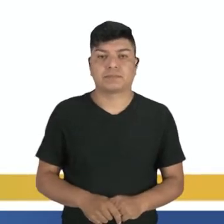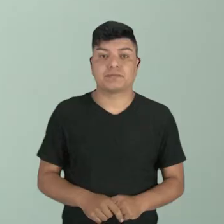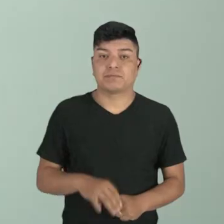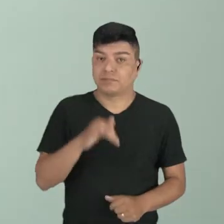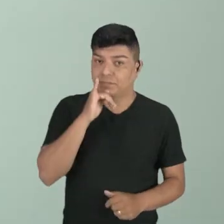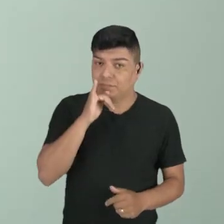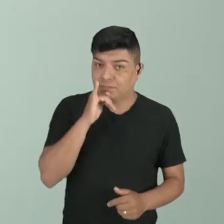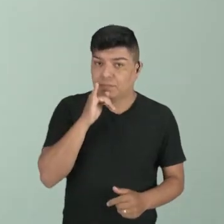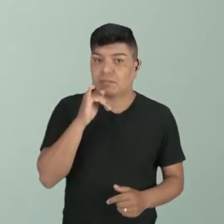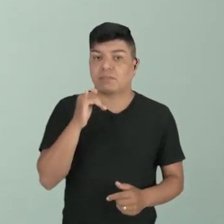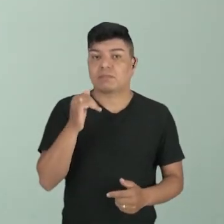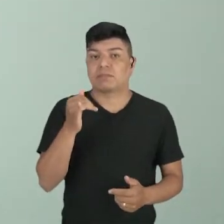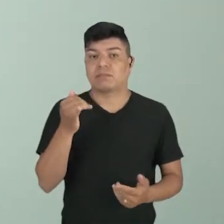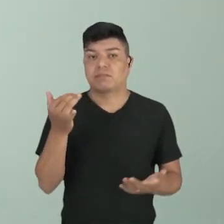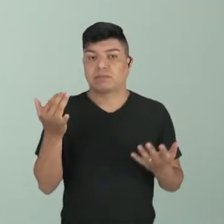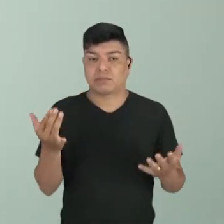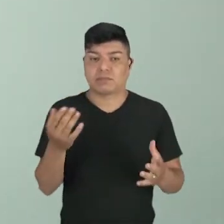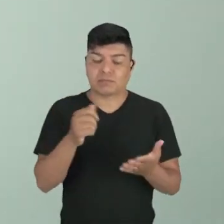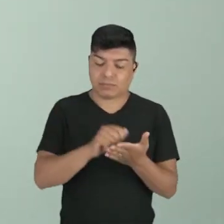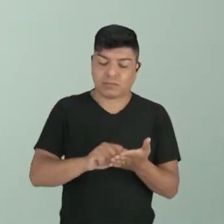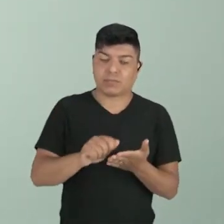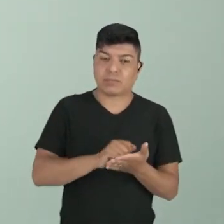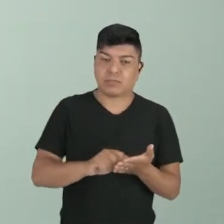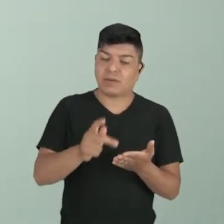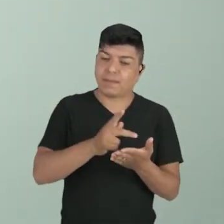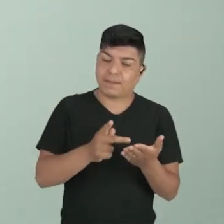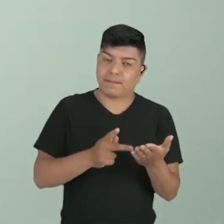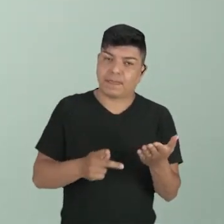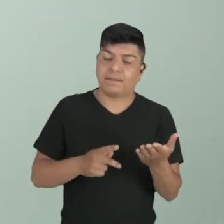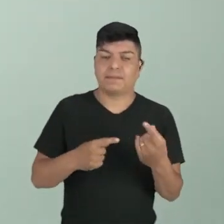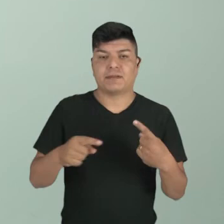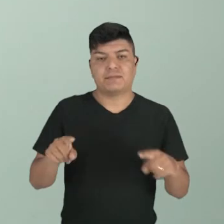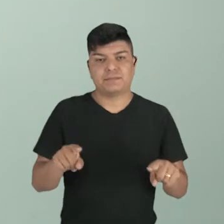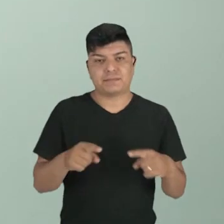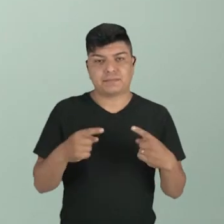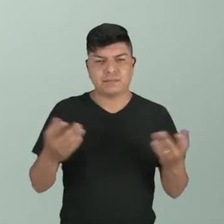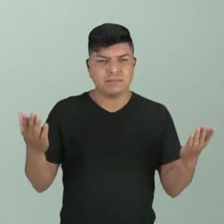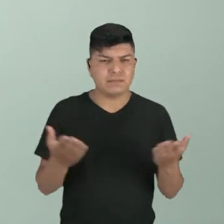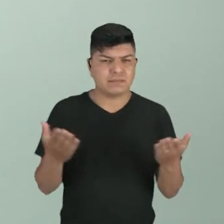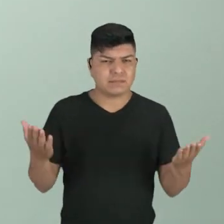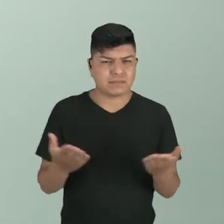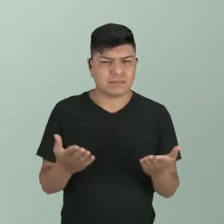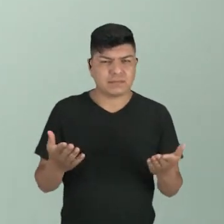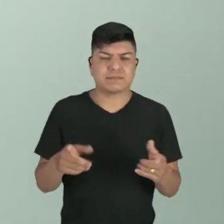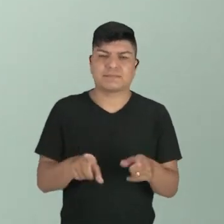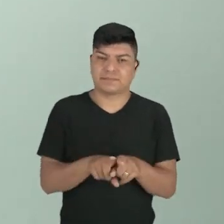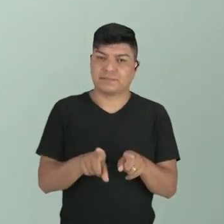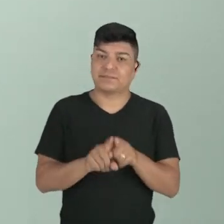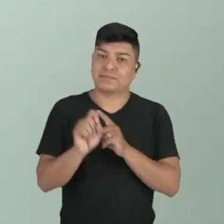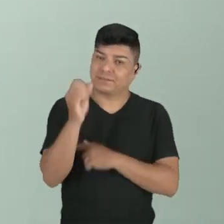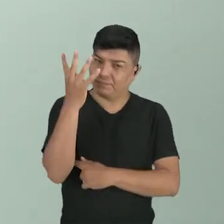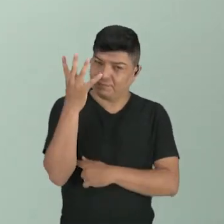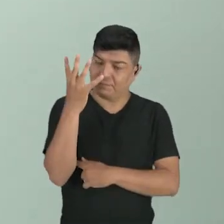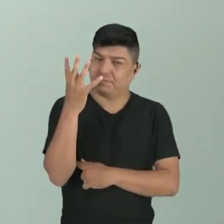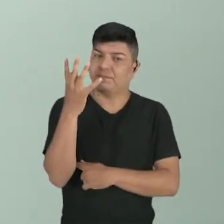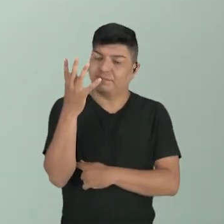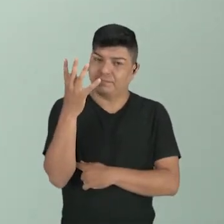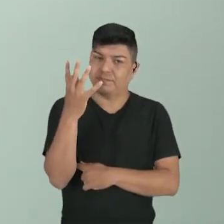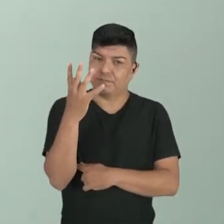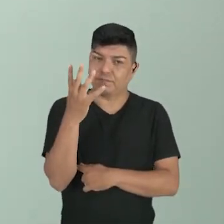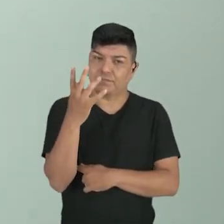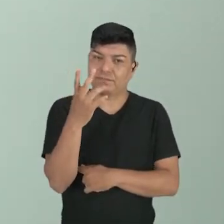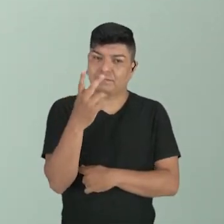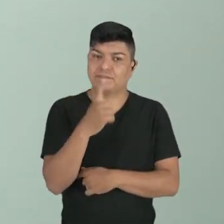tipo textual, essa forma de escrever um poema, uma música, será que hoje em dia também acontece? Né? Também